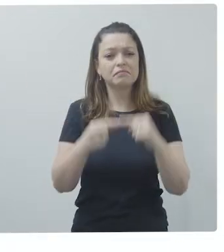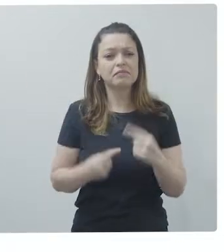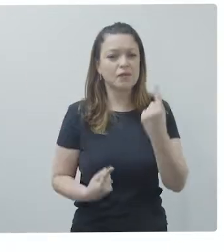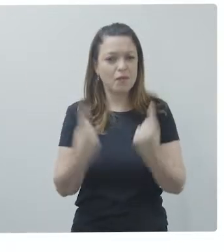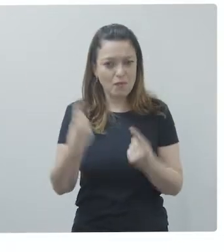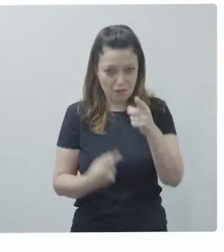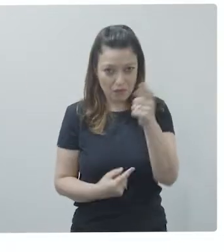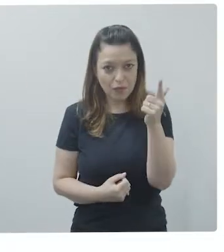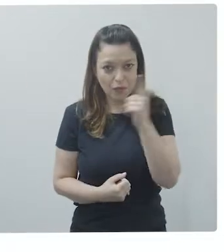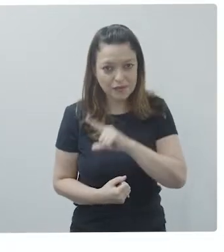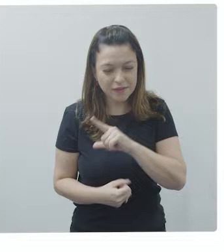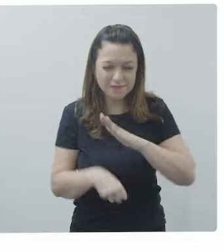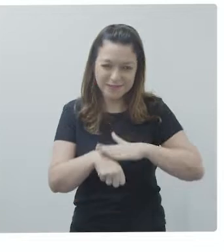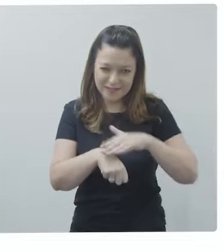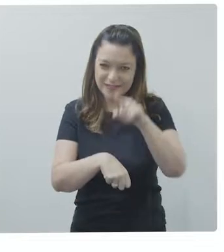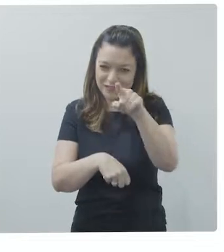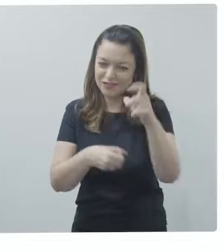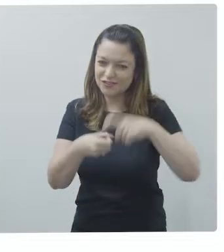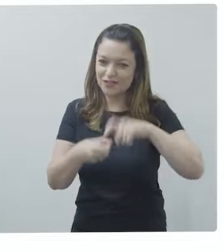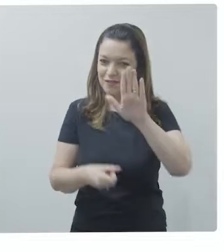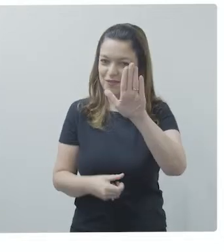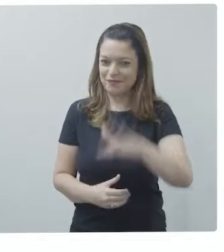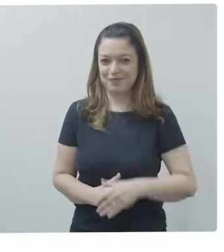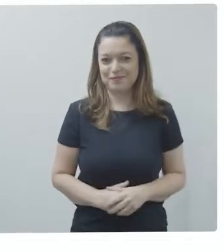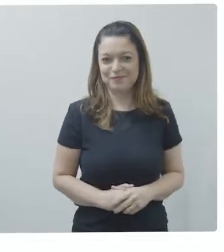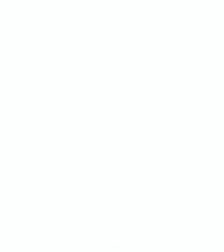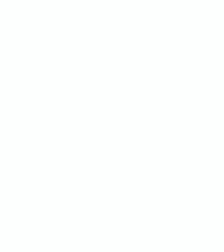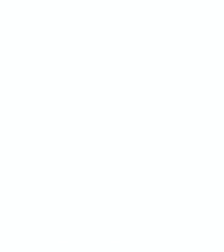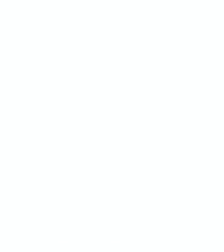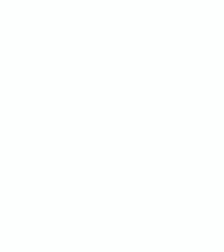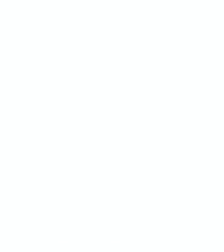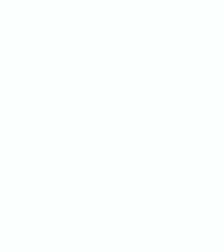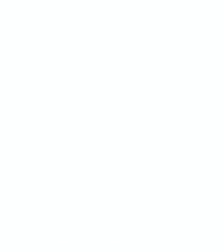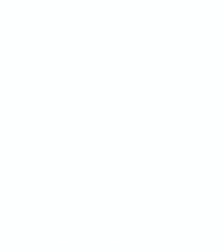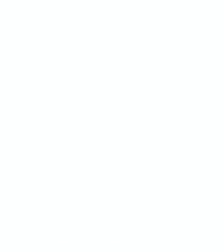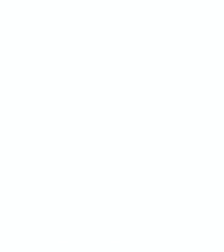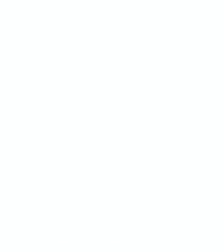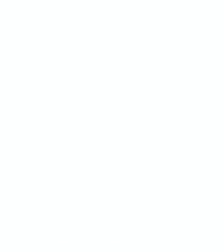às características? Um tempinho para você e eu já volto.